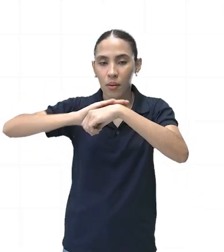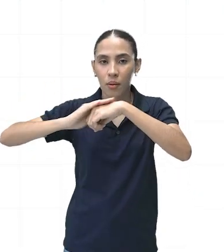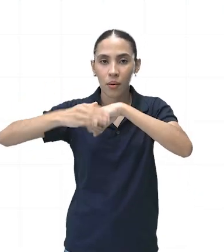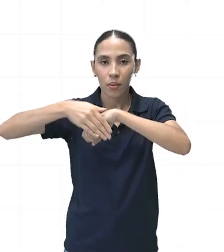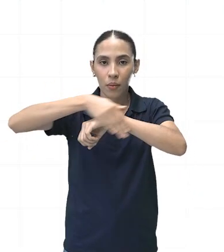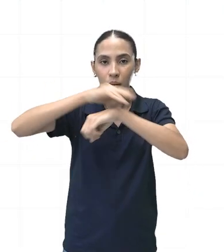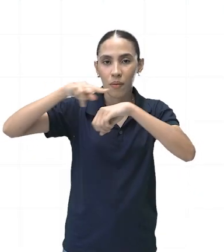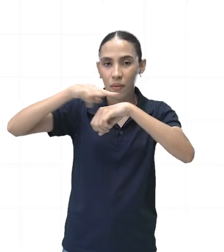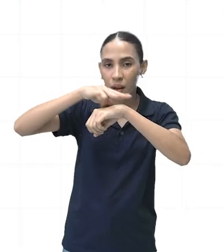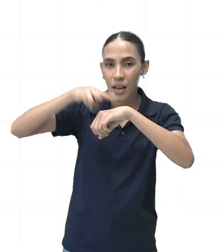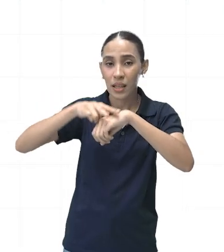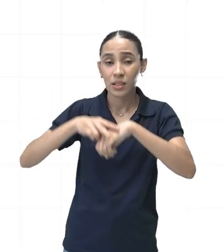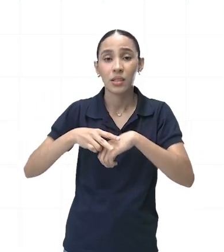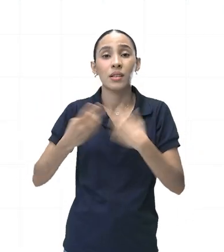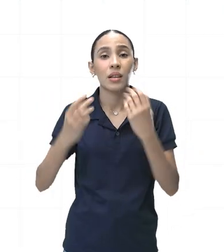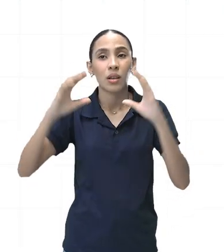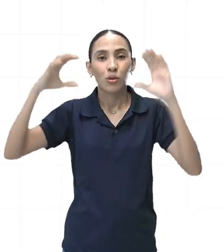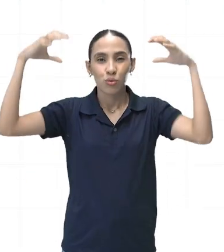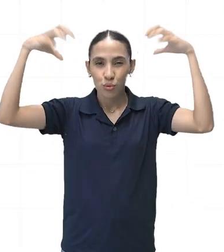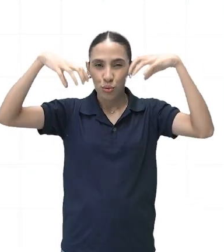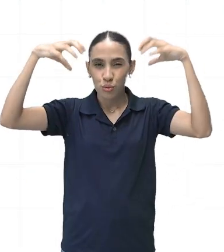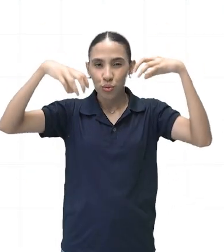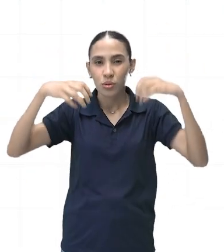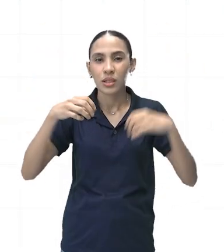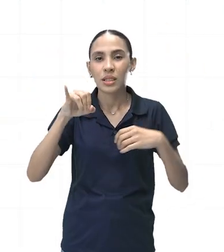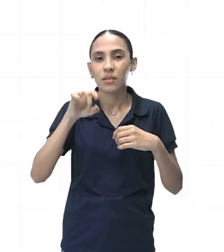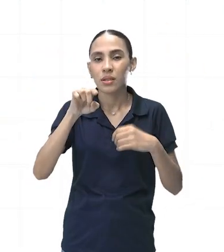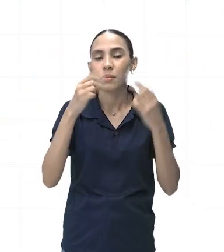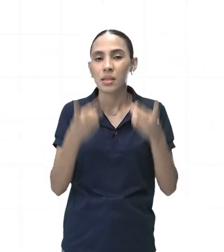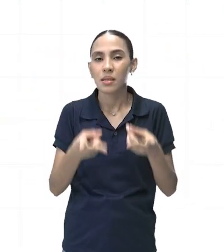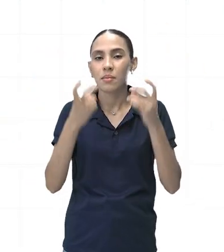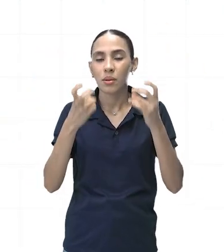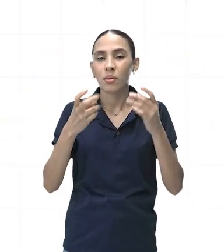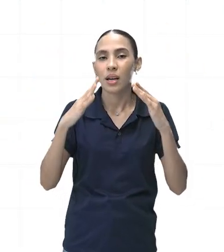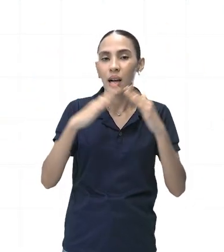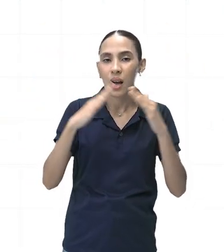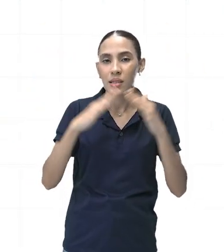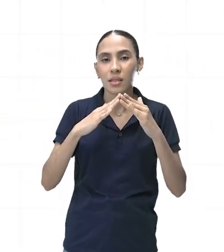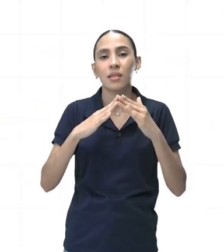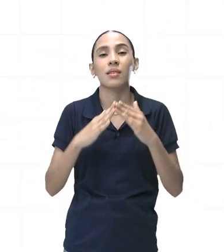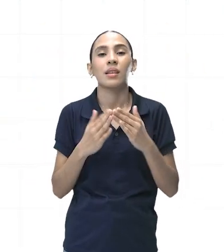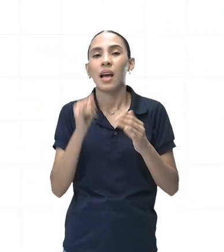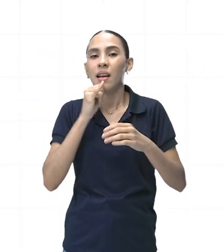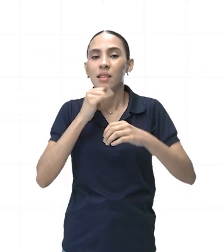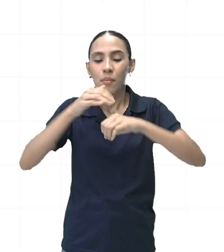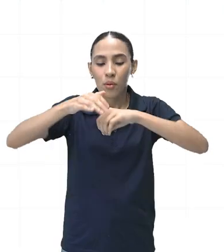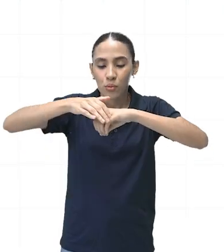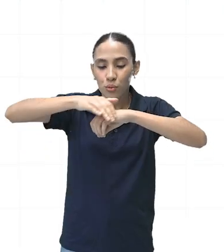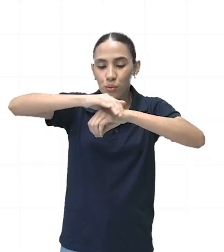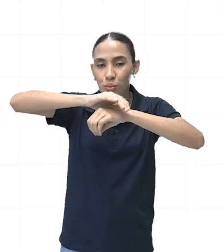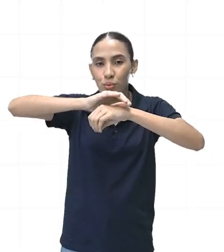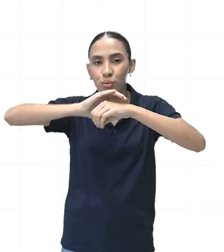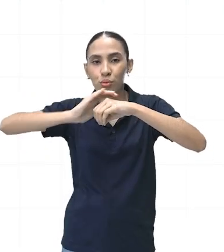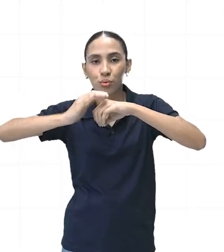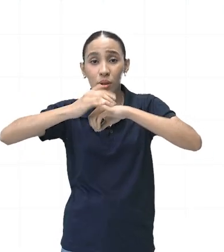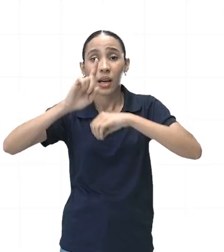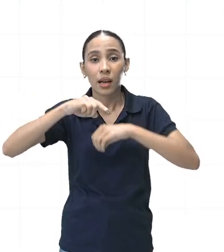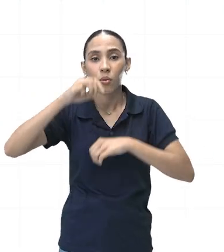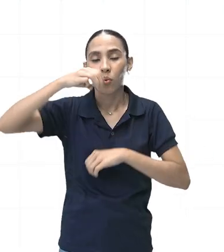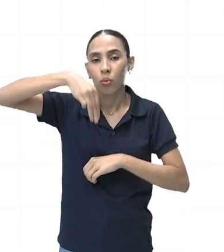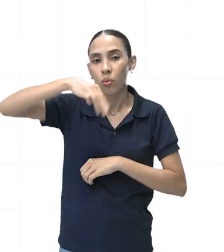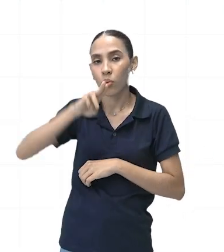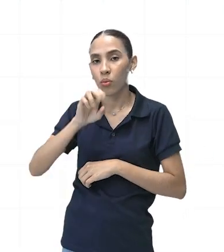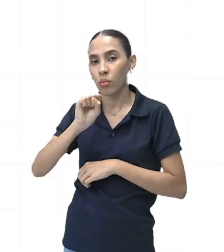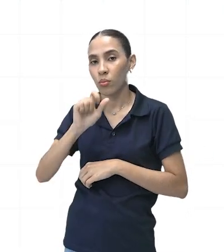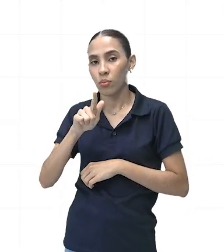e se vocês já perceberam lá no pátio da casa de vocês ou na área, a formação daquele tapete verde, isso é um musgo,